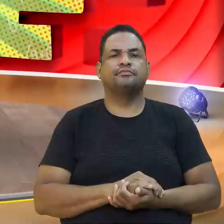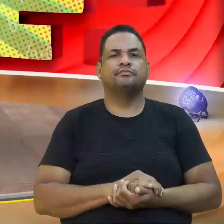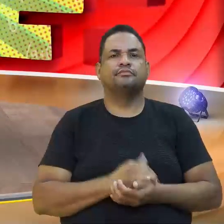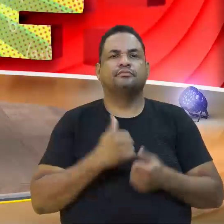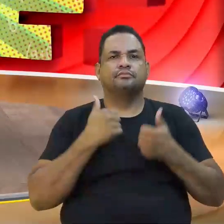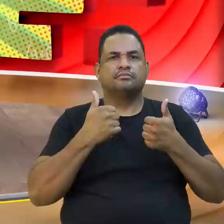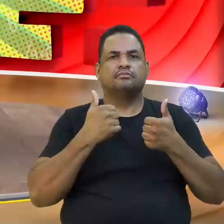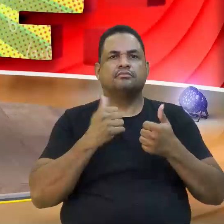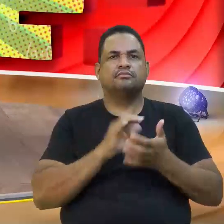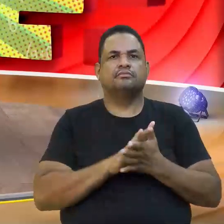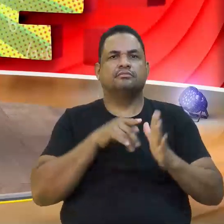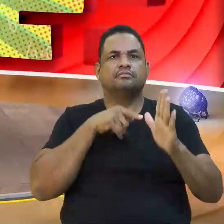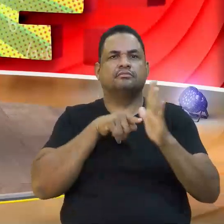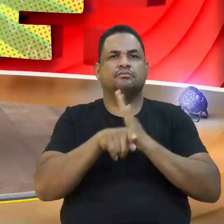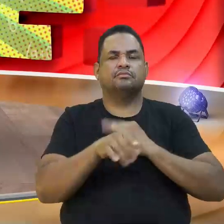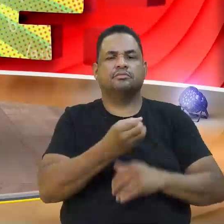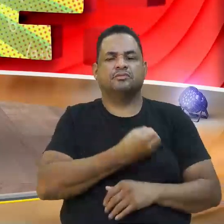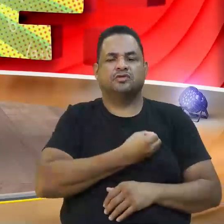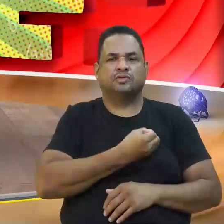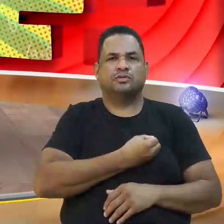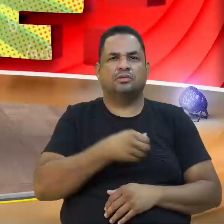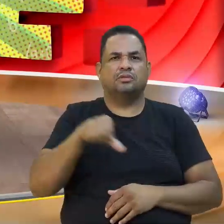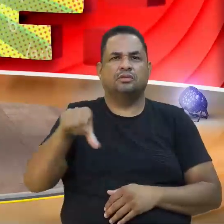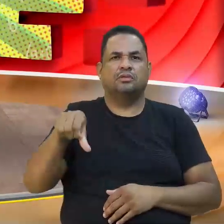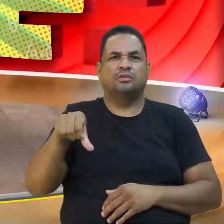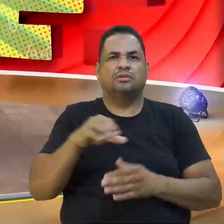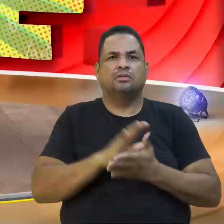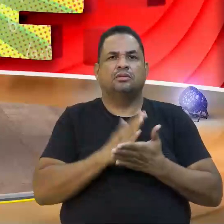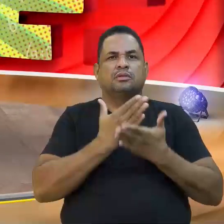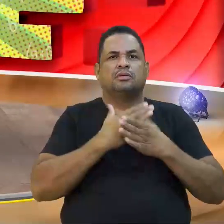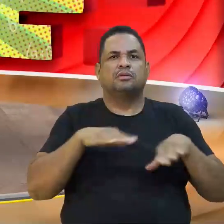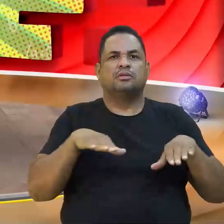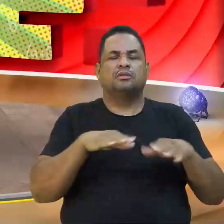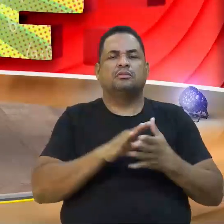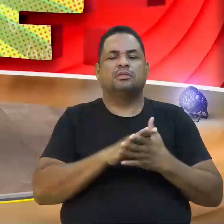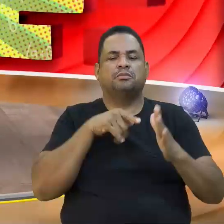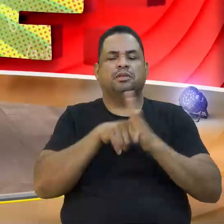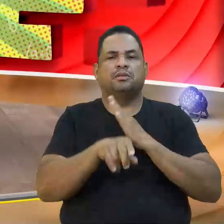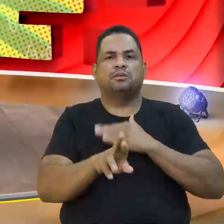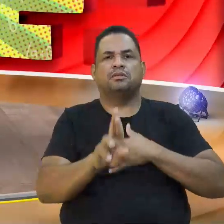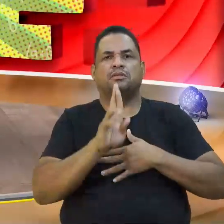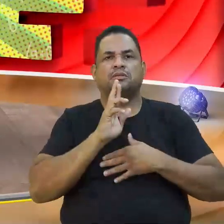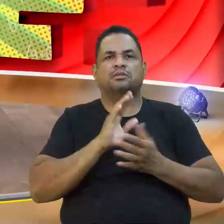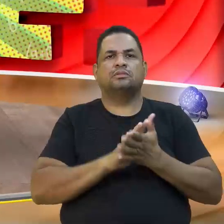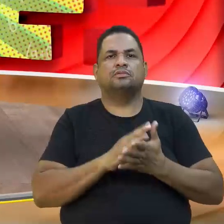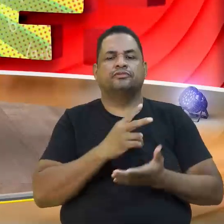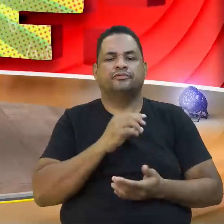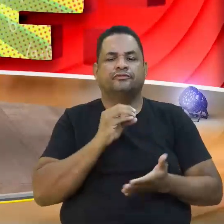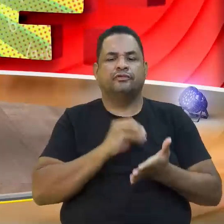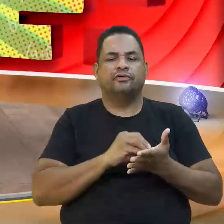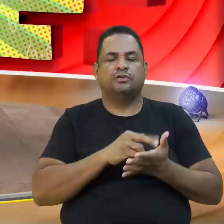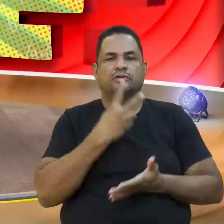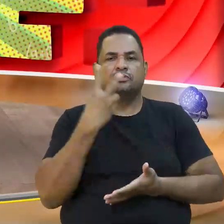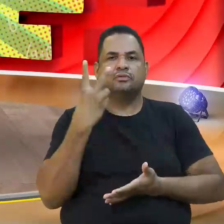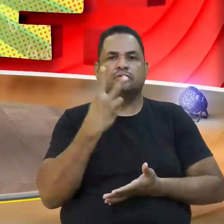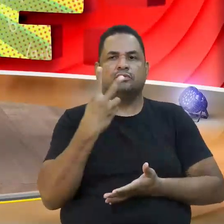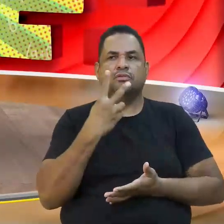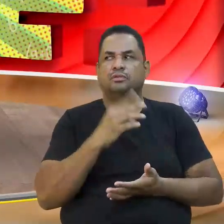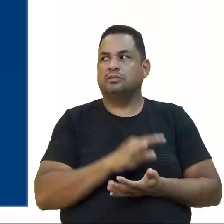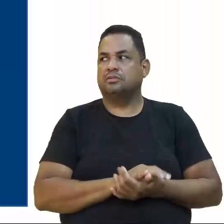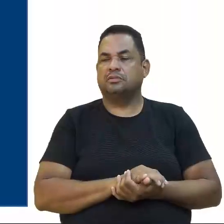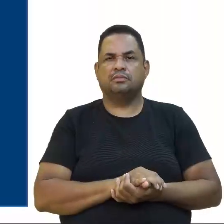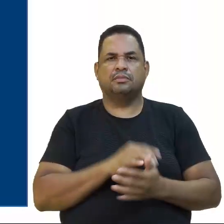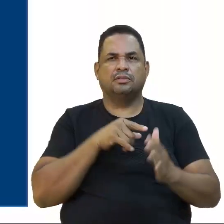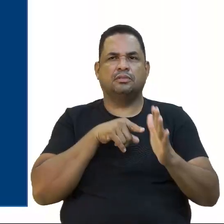Beleza. Vamos à pergunta de número 9. Olha lá, estamos acabando o nosso quiz aula de hoje. Faltam 2 perguntinhas. Pergunta de número 9 diz